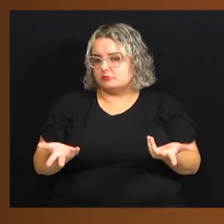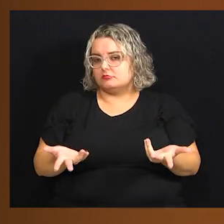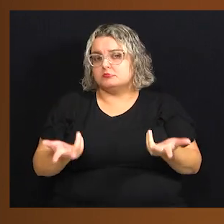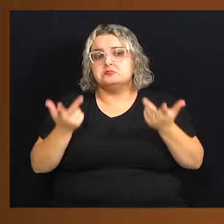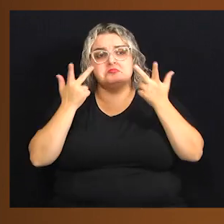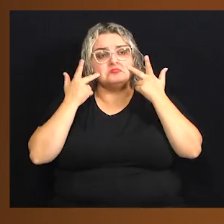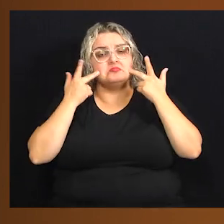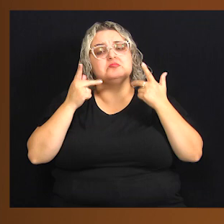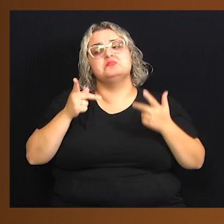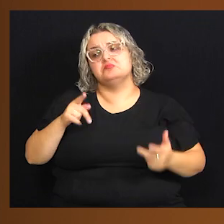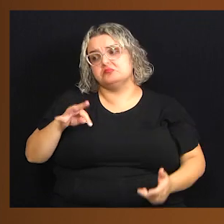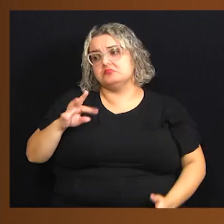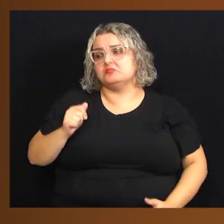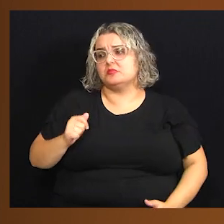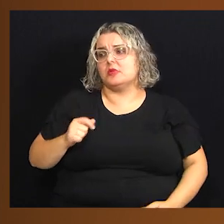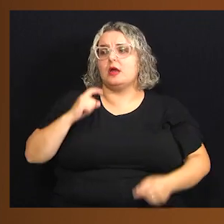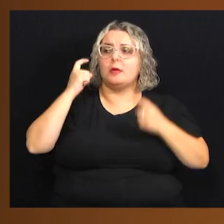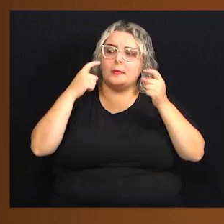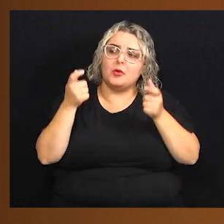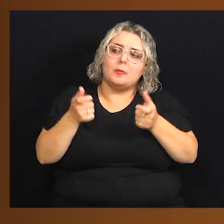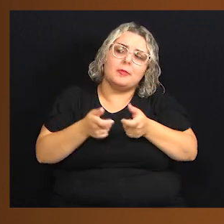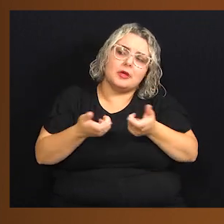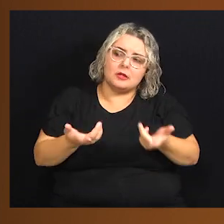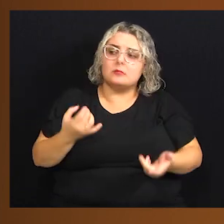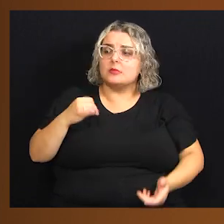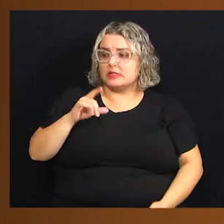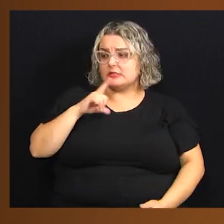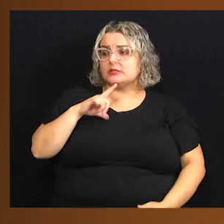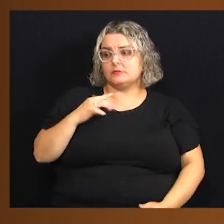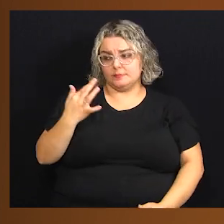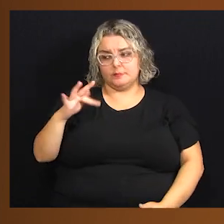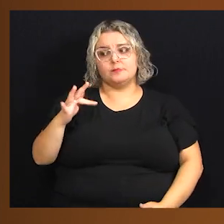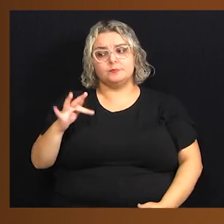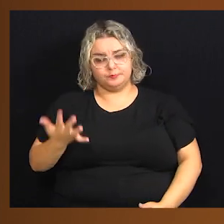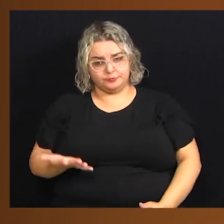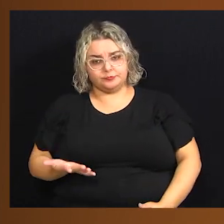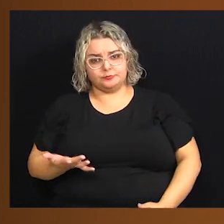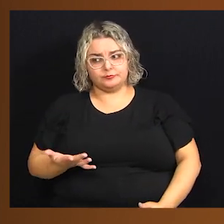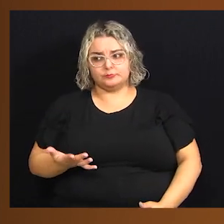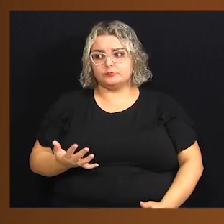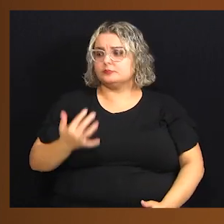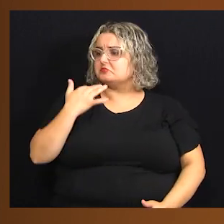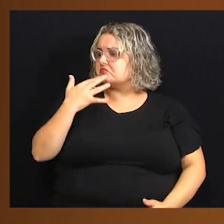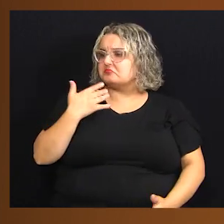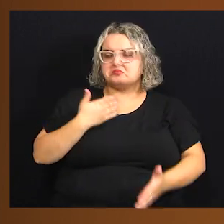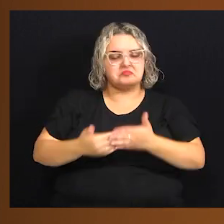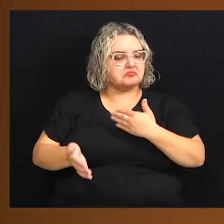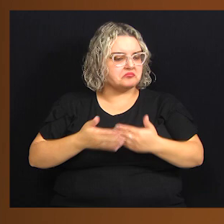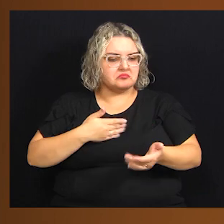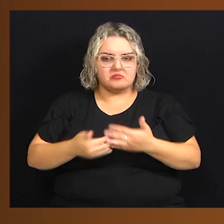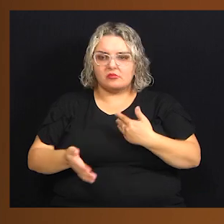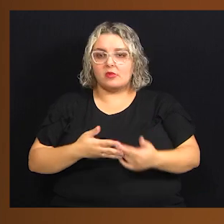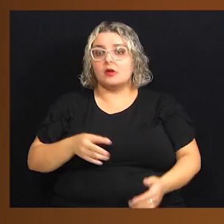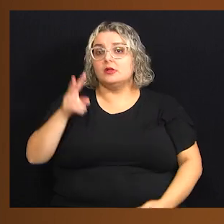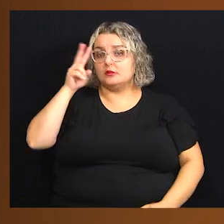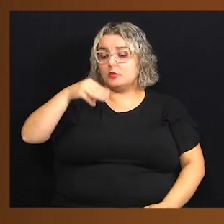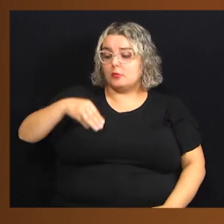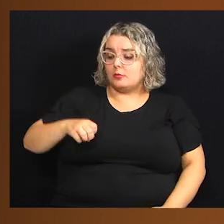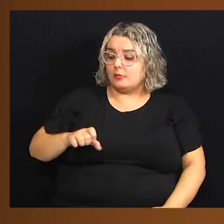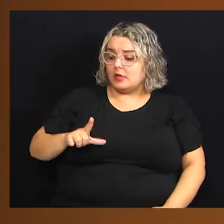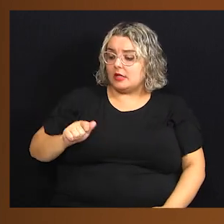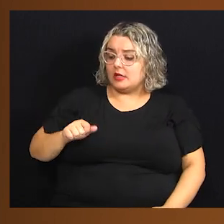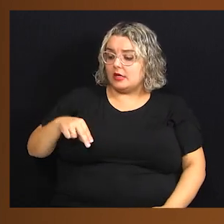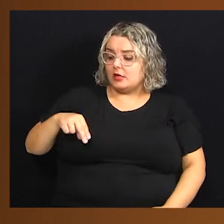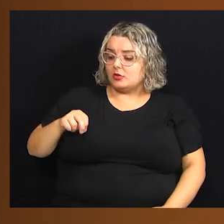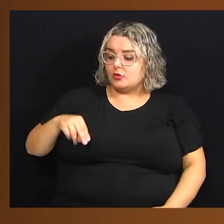igual, geralmente essas pintas preocupam menos. Mas se você tem lesões, sejam elas da cor que for, a gente tem que lembrar o melanoma,